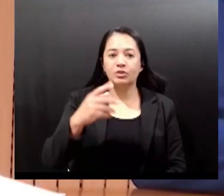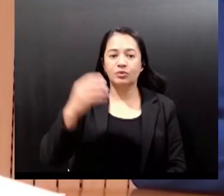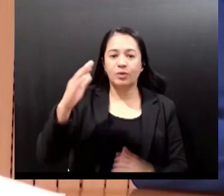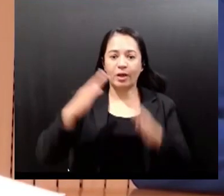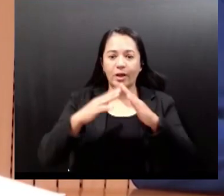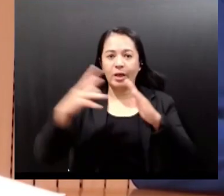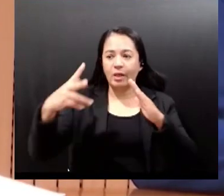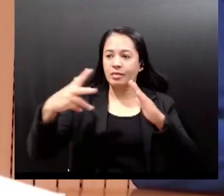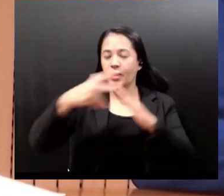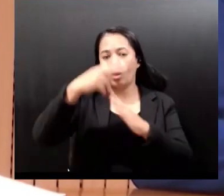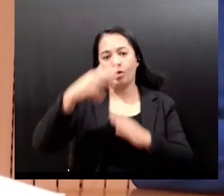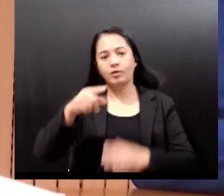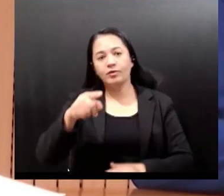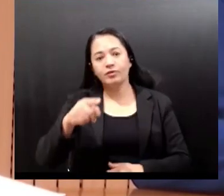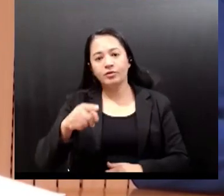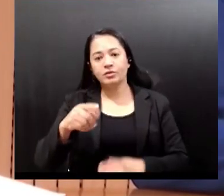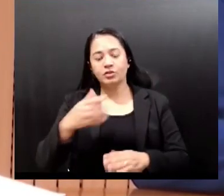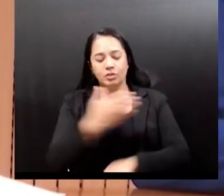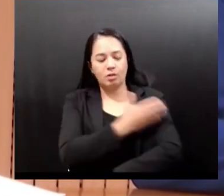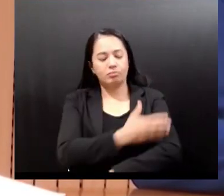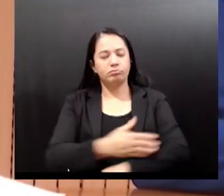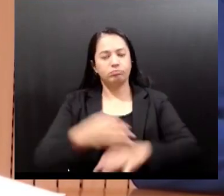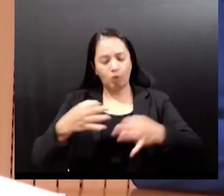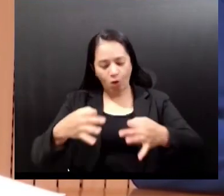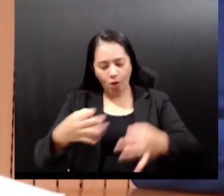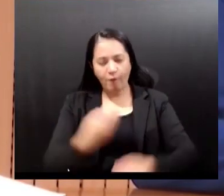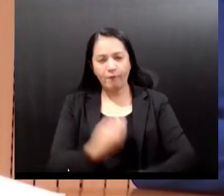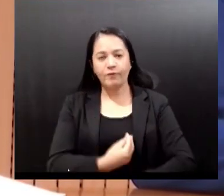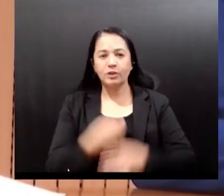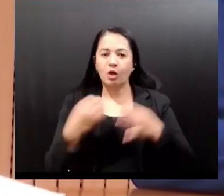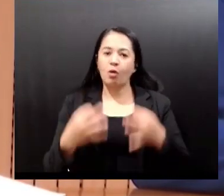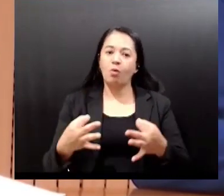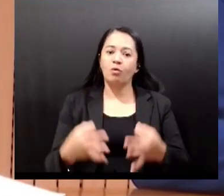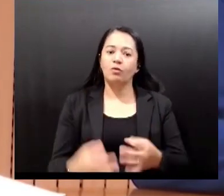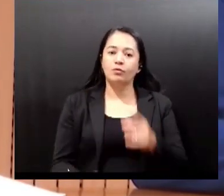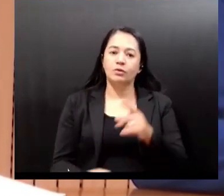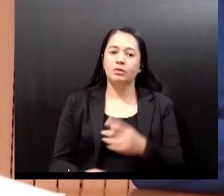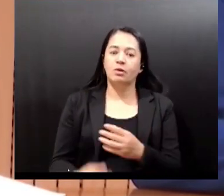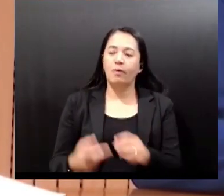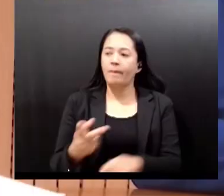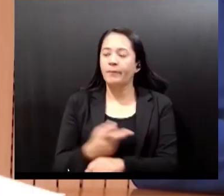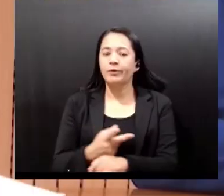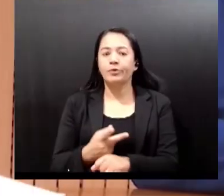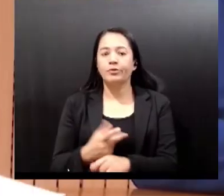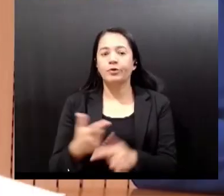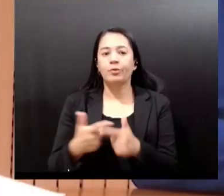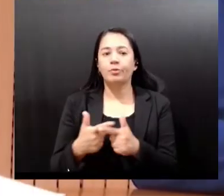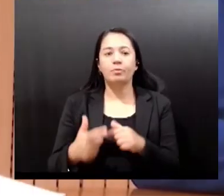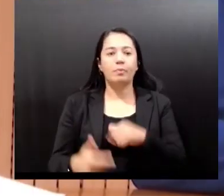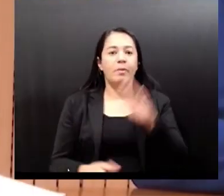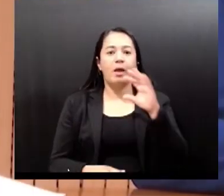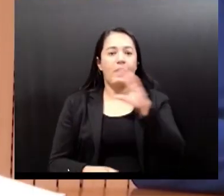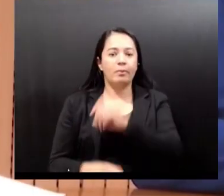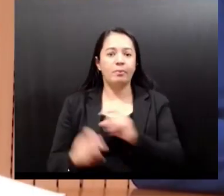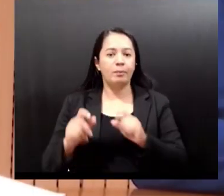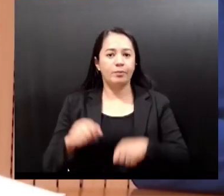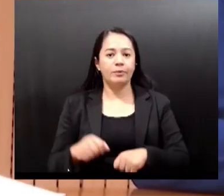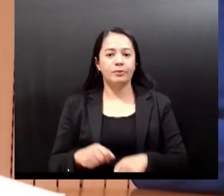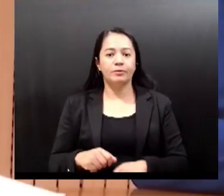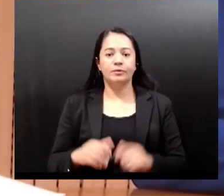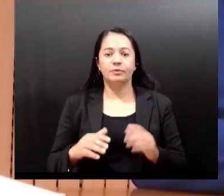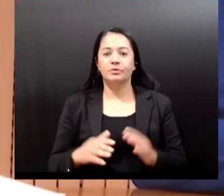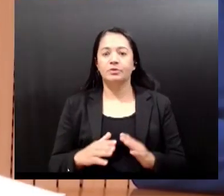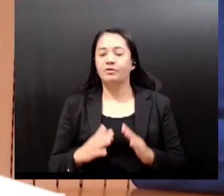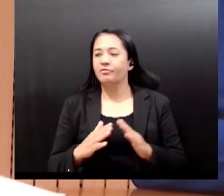uma conduta correta, vereador Beni Lima, você procura sanar o problema o mais rápido possível, você vai numa casa lotérica, que é